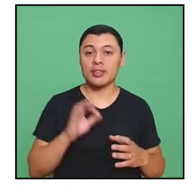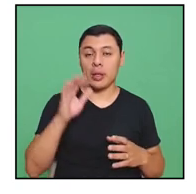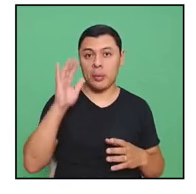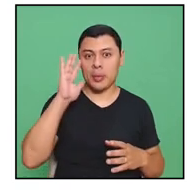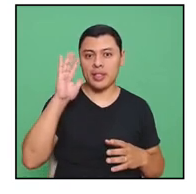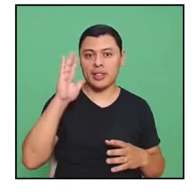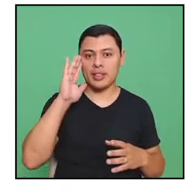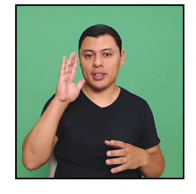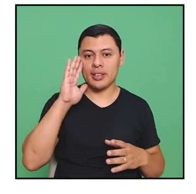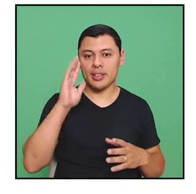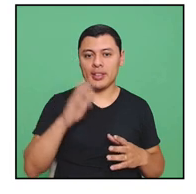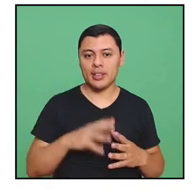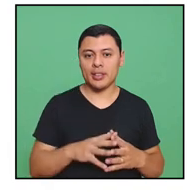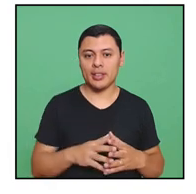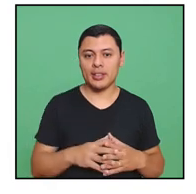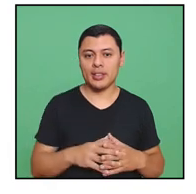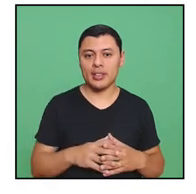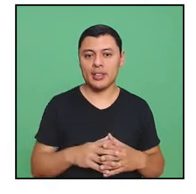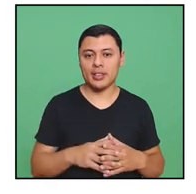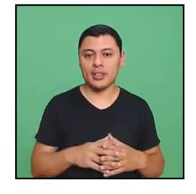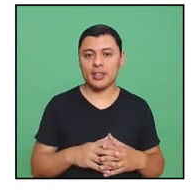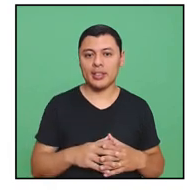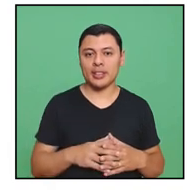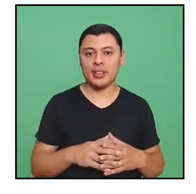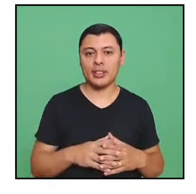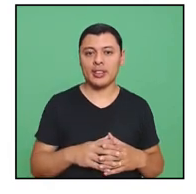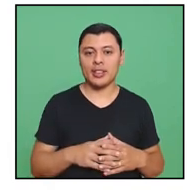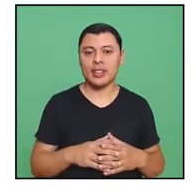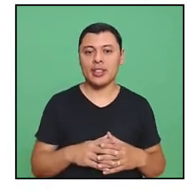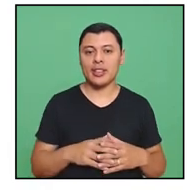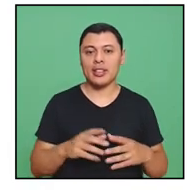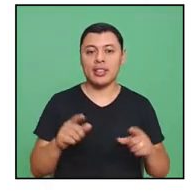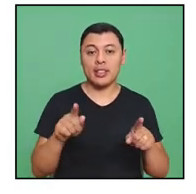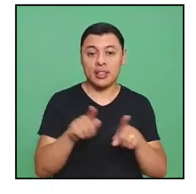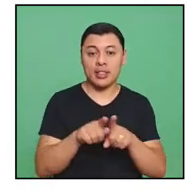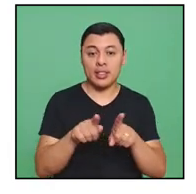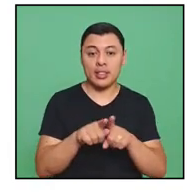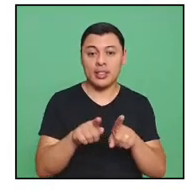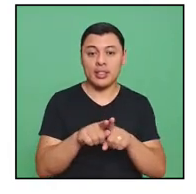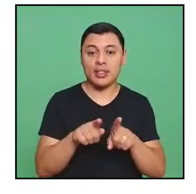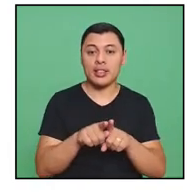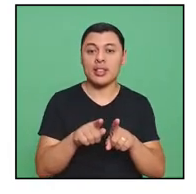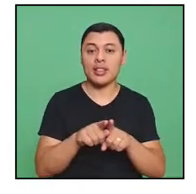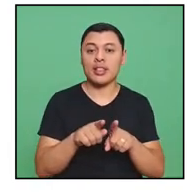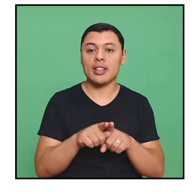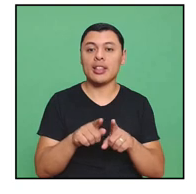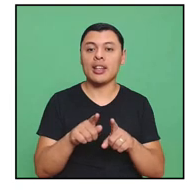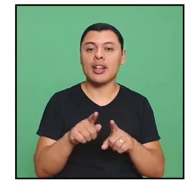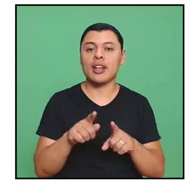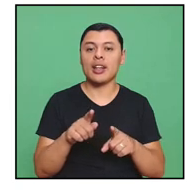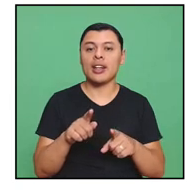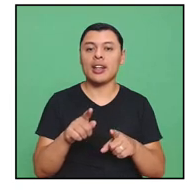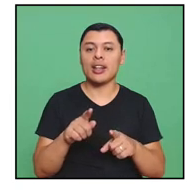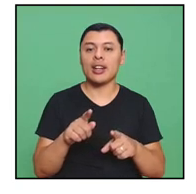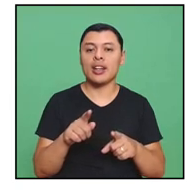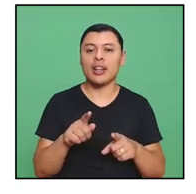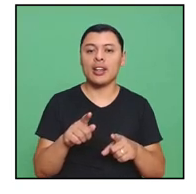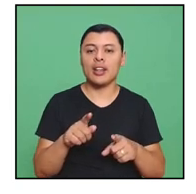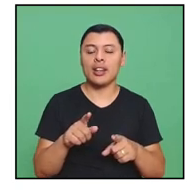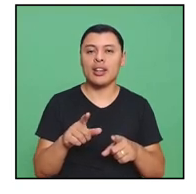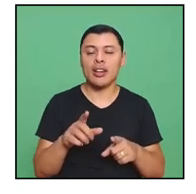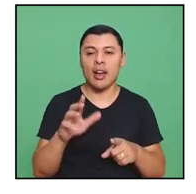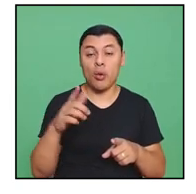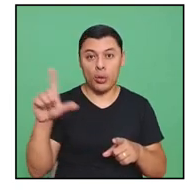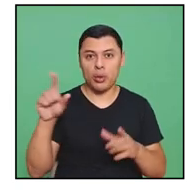Sim. Não, mas super. Eu tava vendo, eu tava chegando algumas perguntas aqui. Será que a gente já vai para elas?